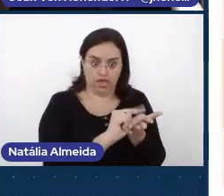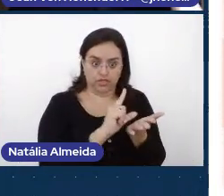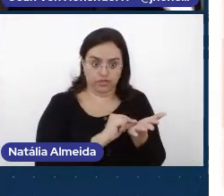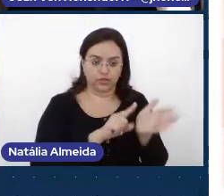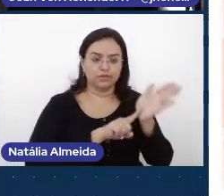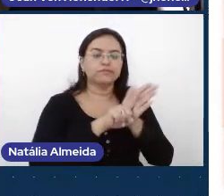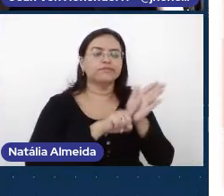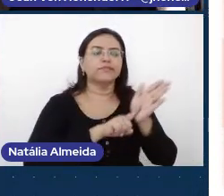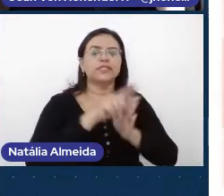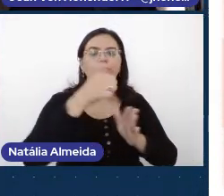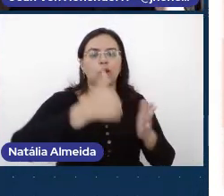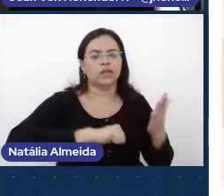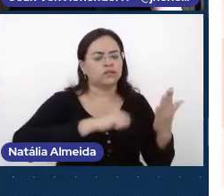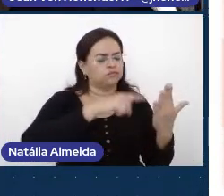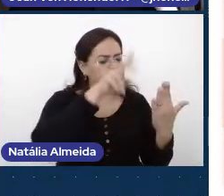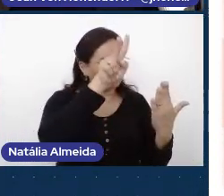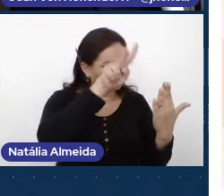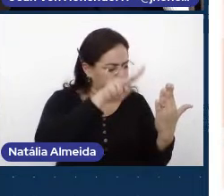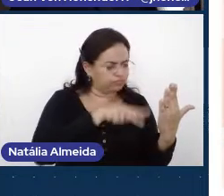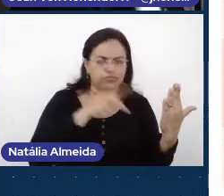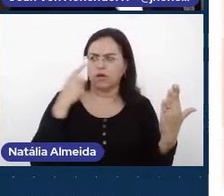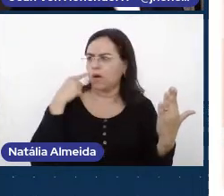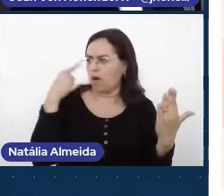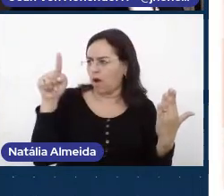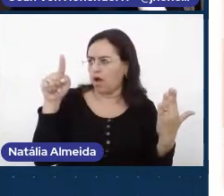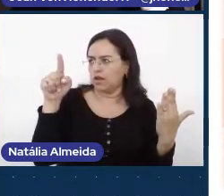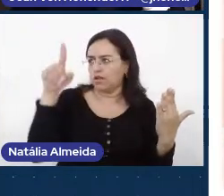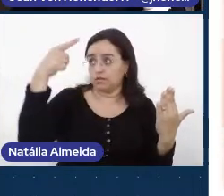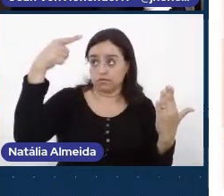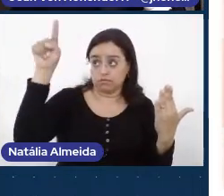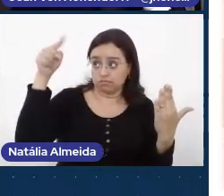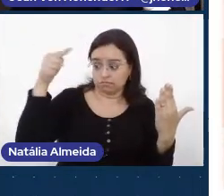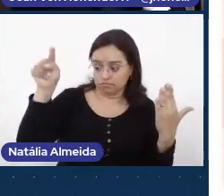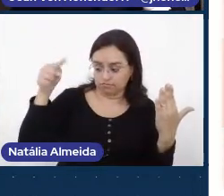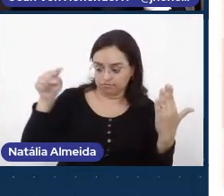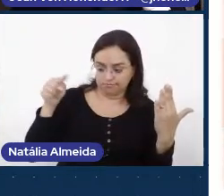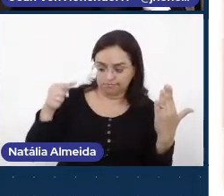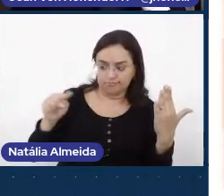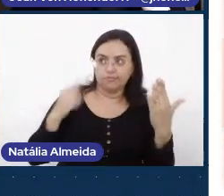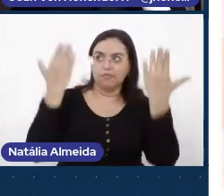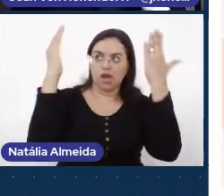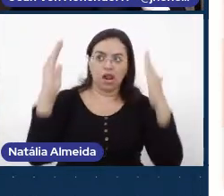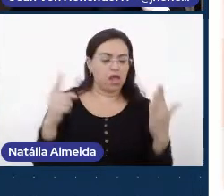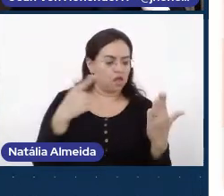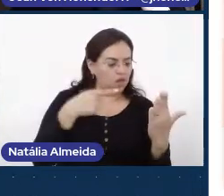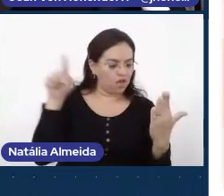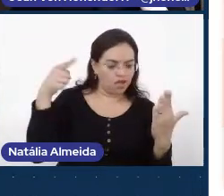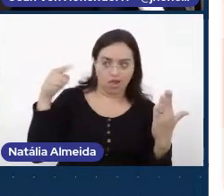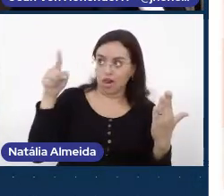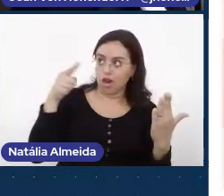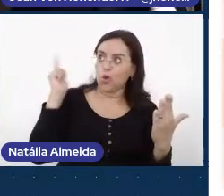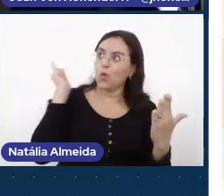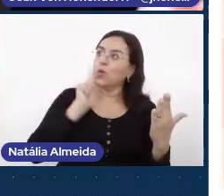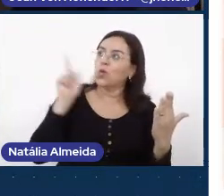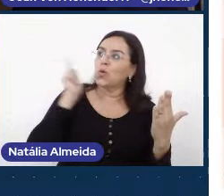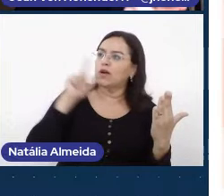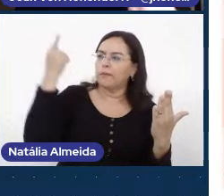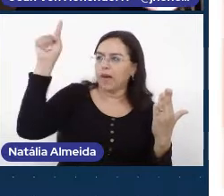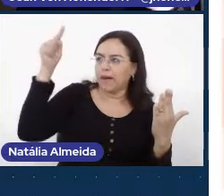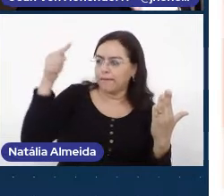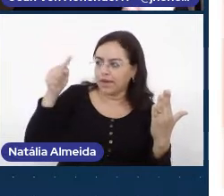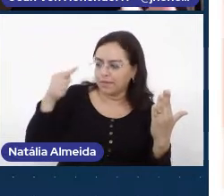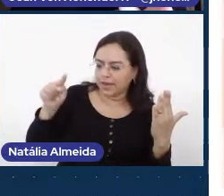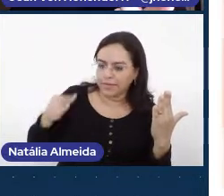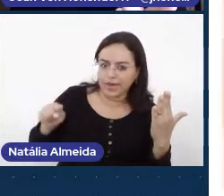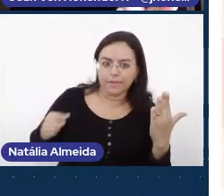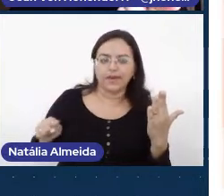qualitativa, passar item por item e ver se a gente contempla o maior número possível de itens, tá? A